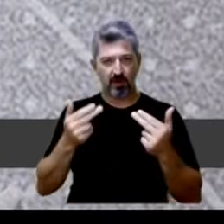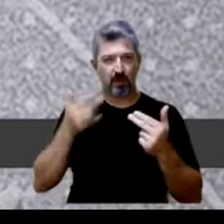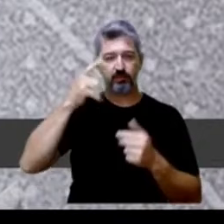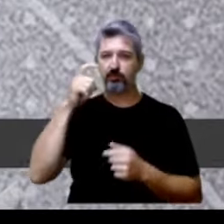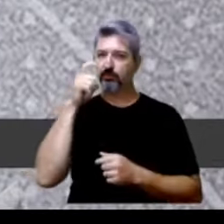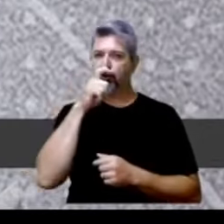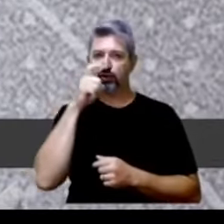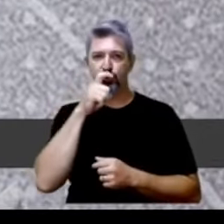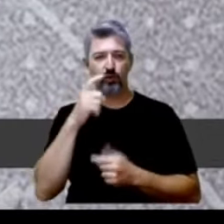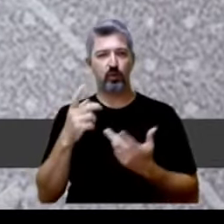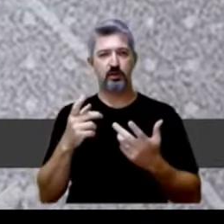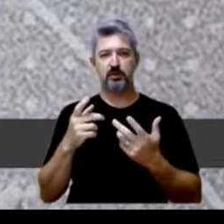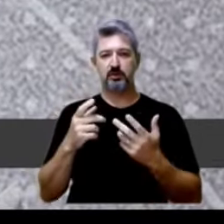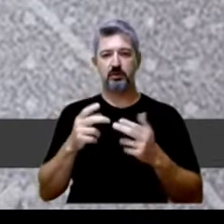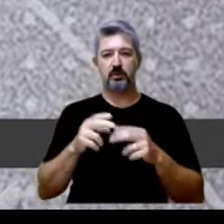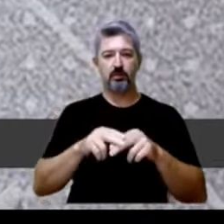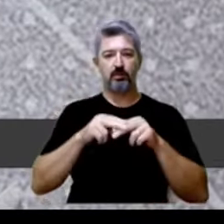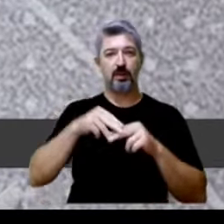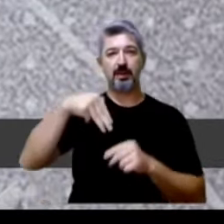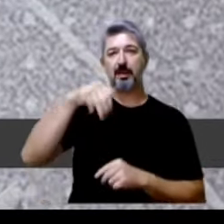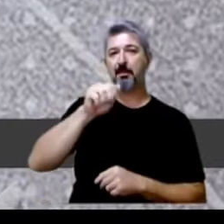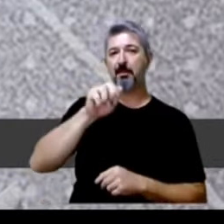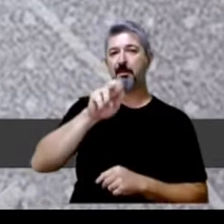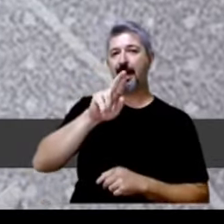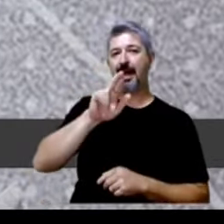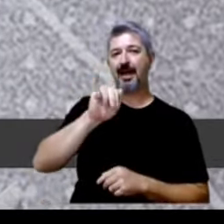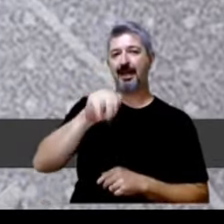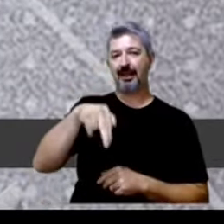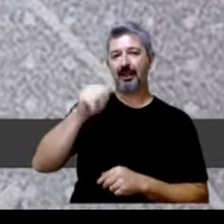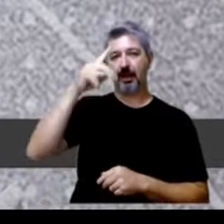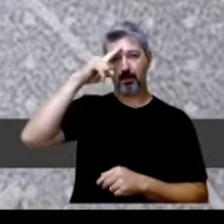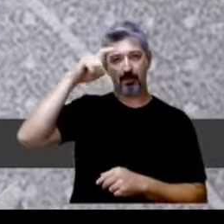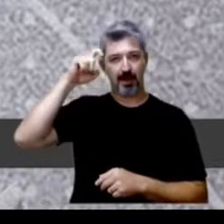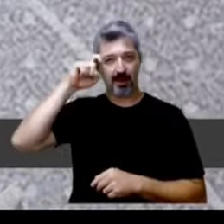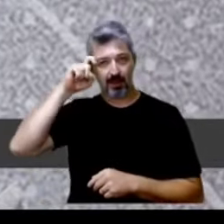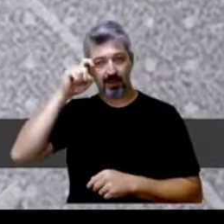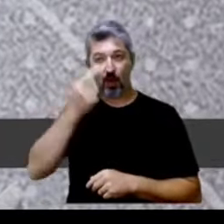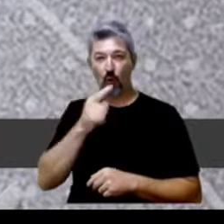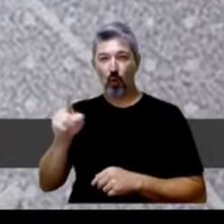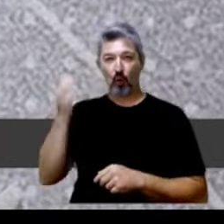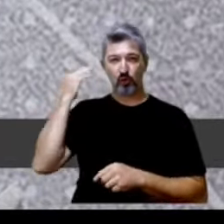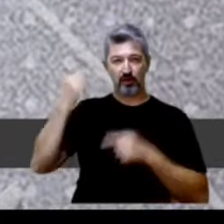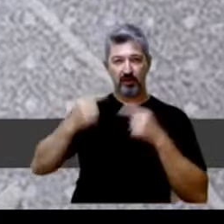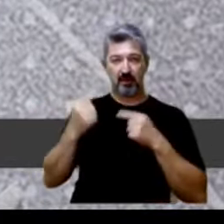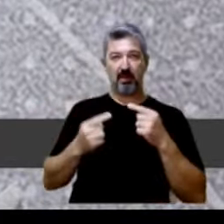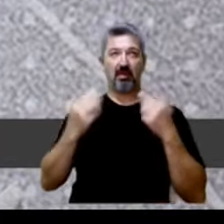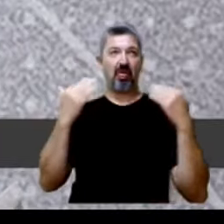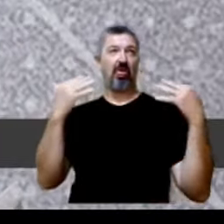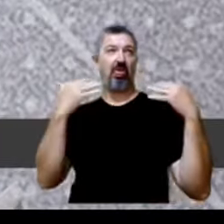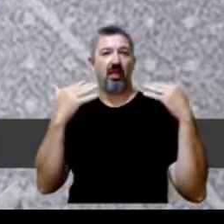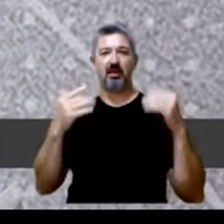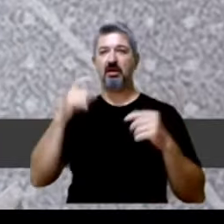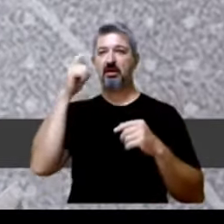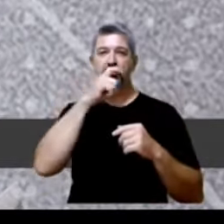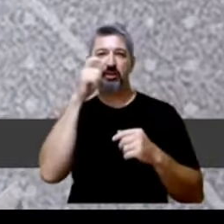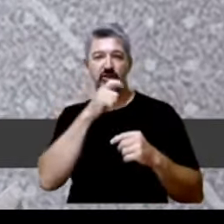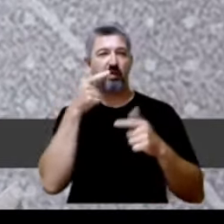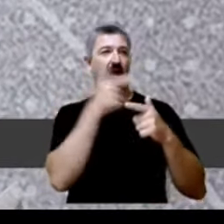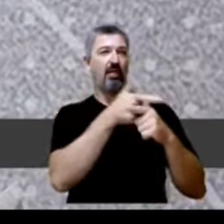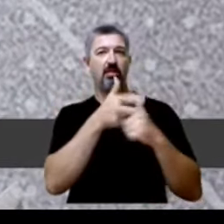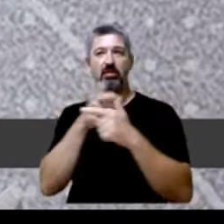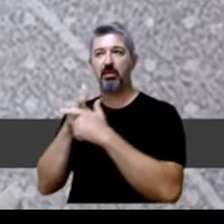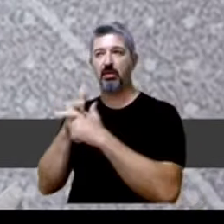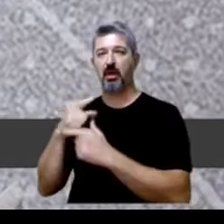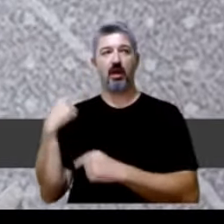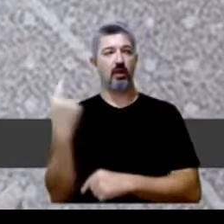que foi trazida pela Eita. Marina Helena no último debate. Marina Helena, para se aparecer, traz mentira, ataca os adversários e eu tenho